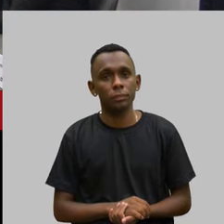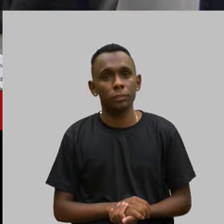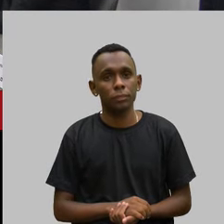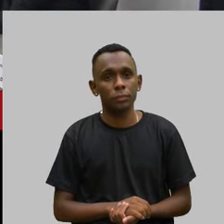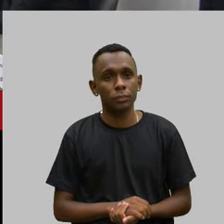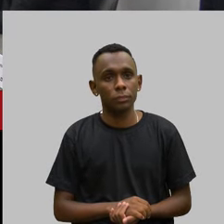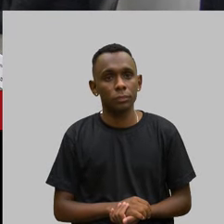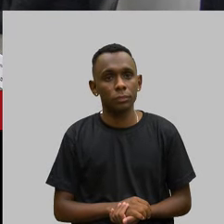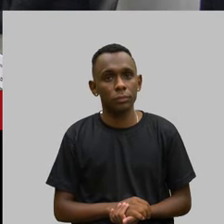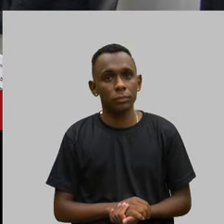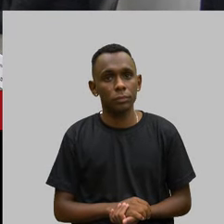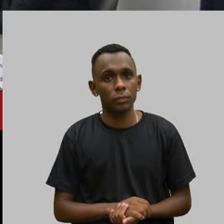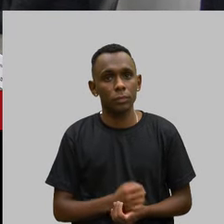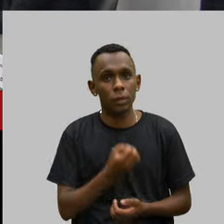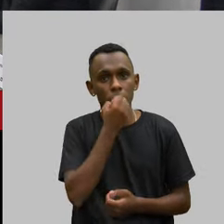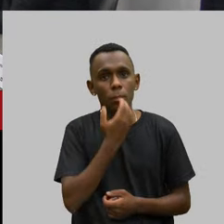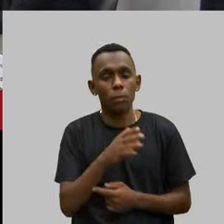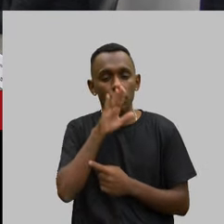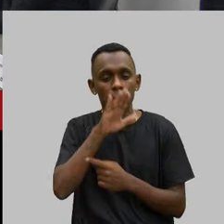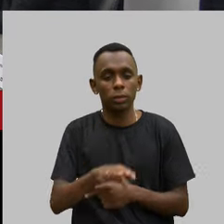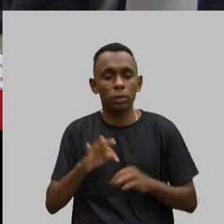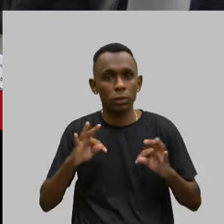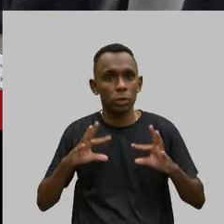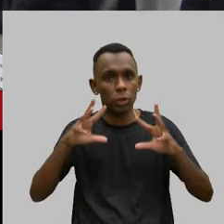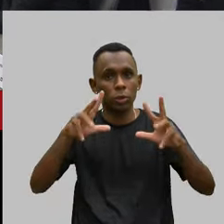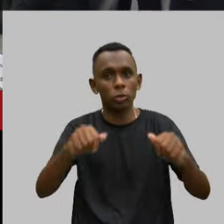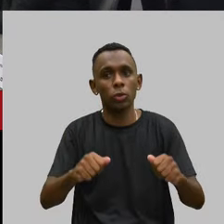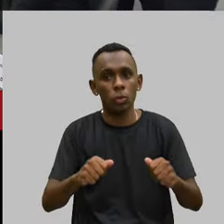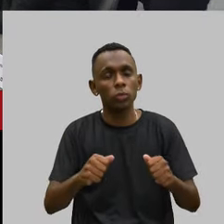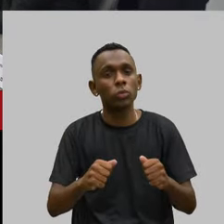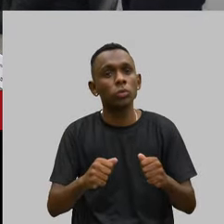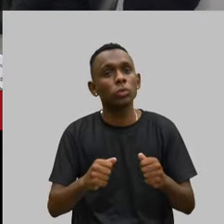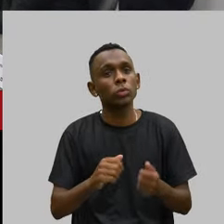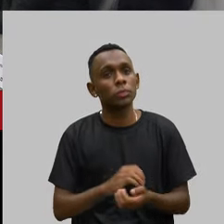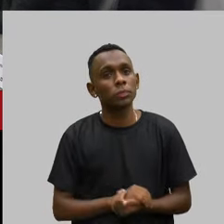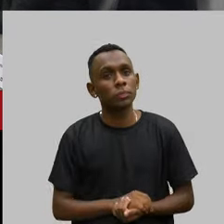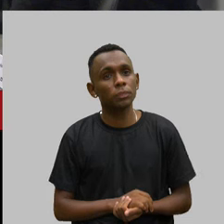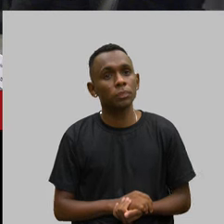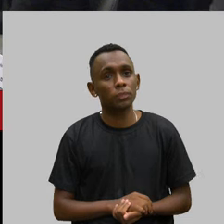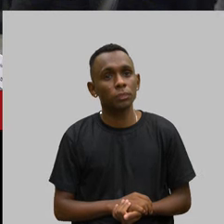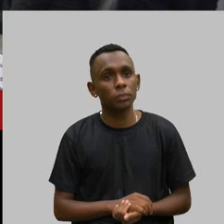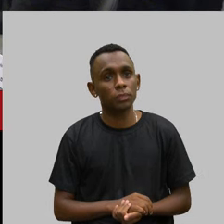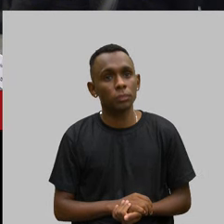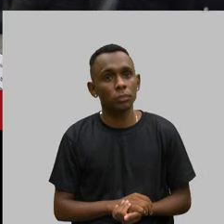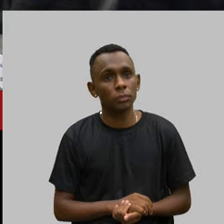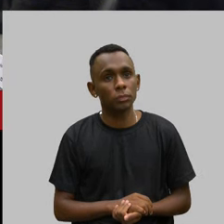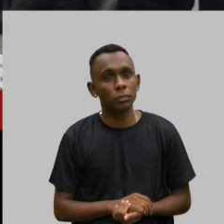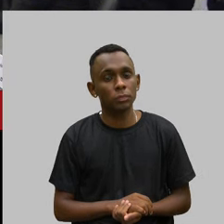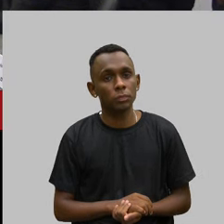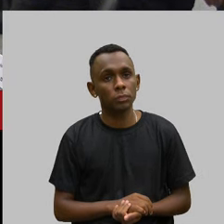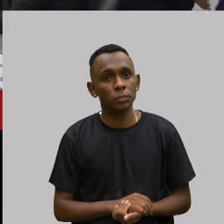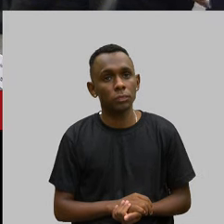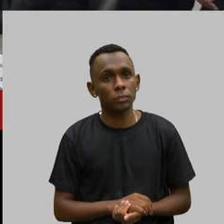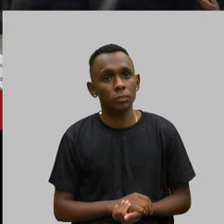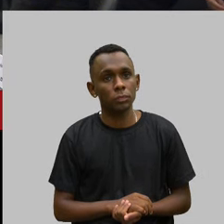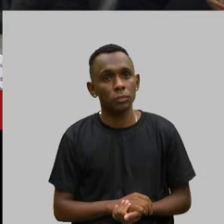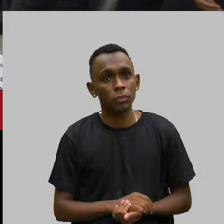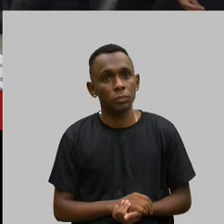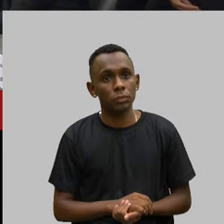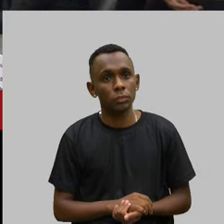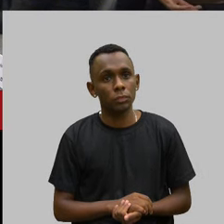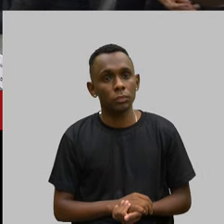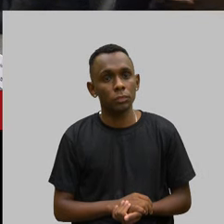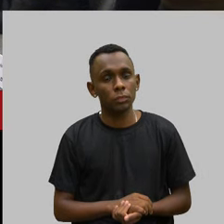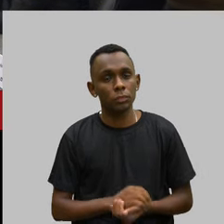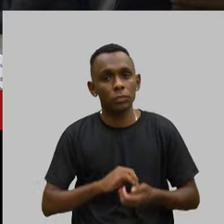Barbosa Boa tarde a todos eu queria aproximar né Eu queria